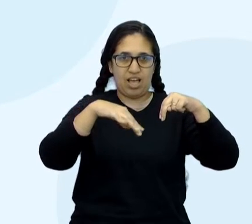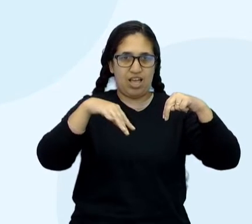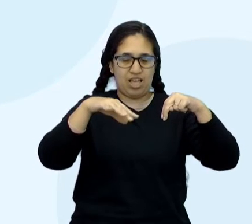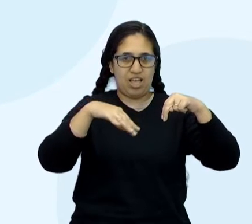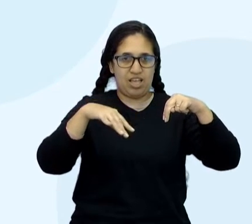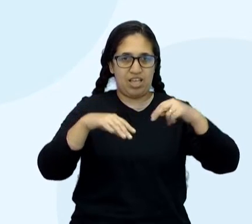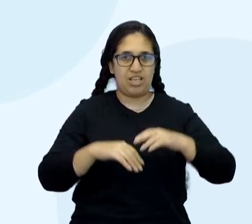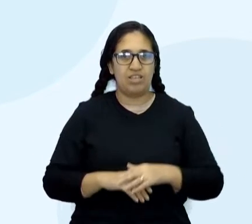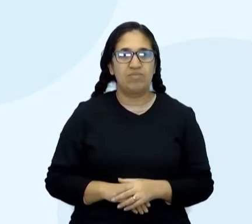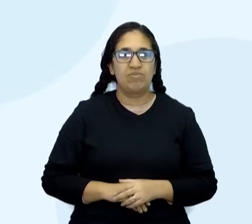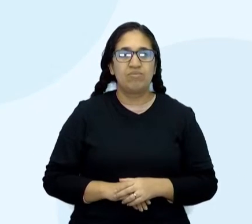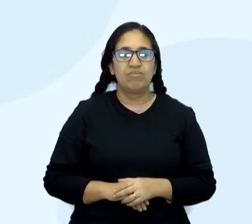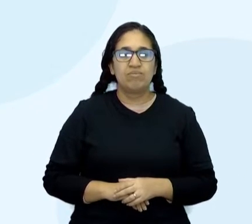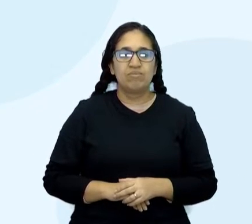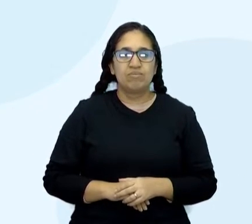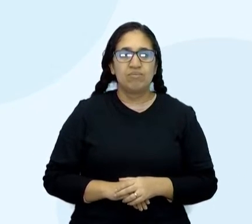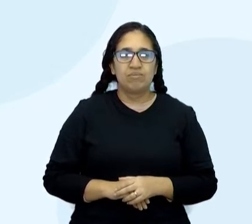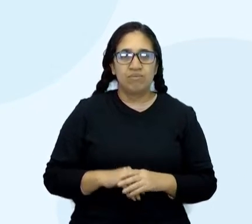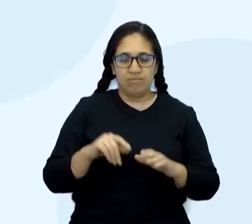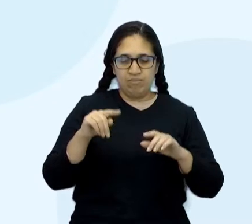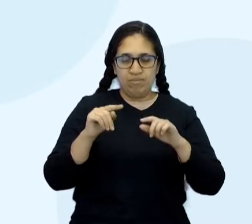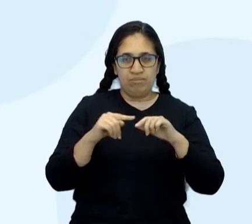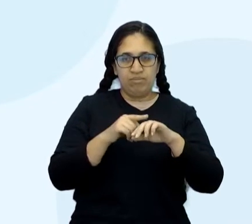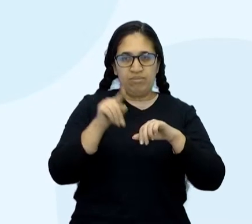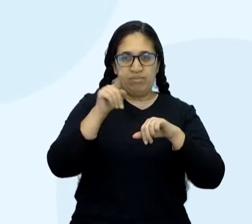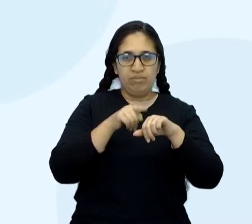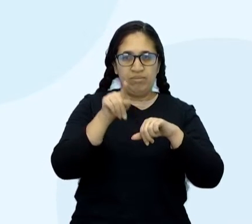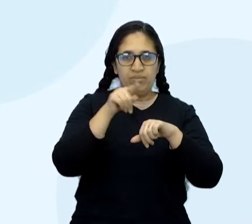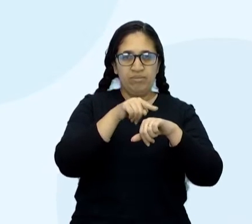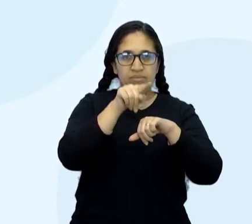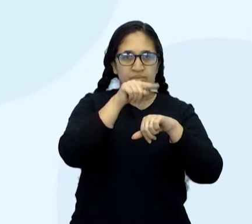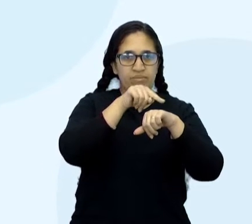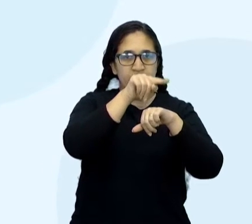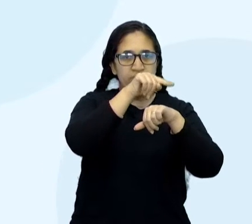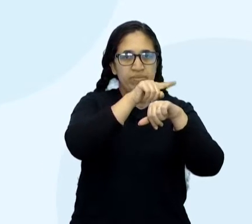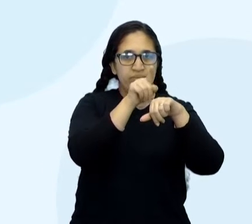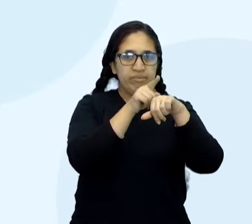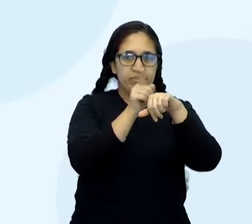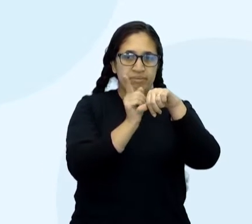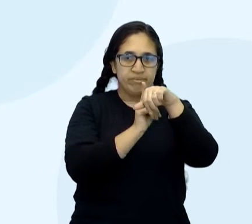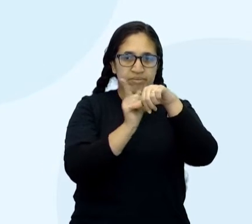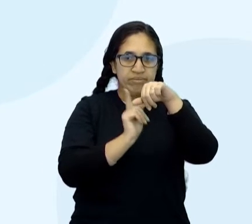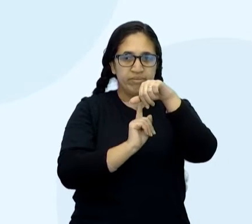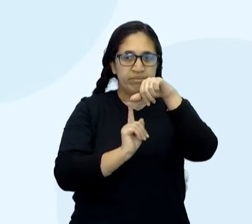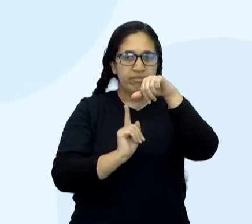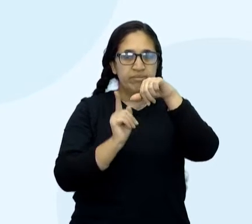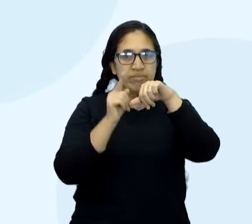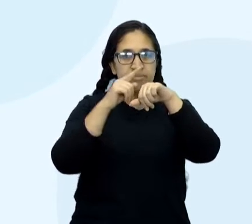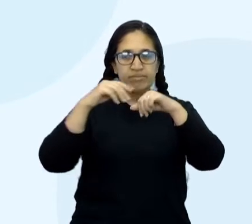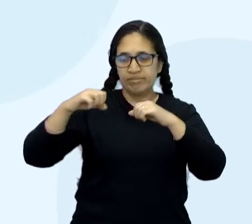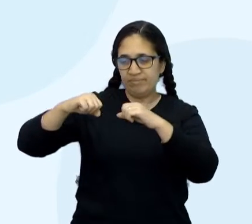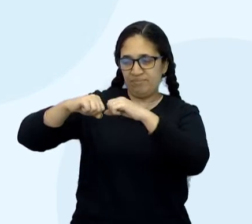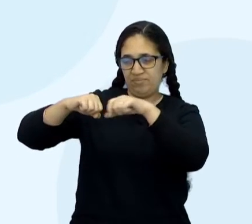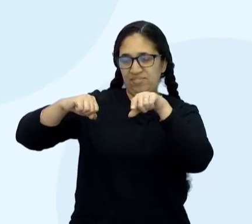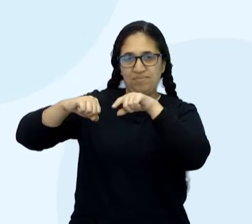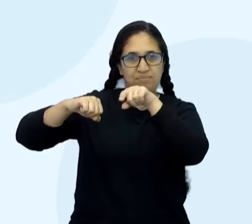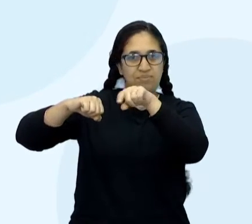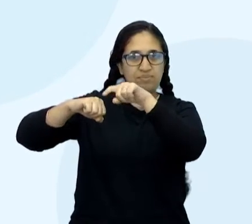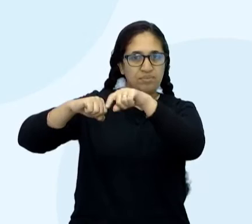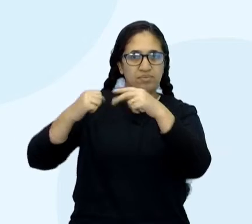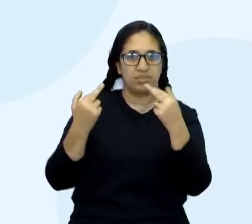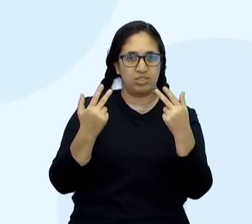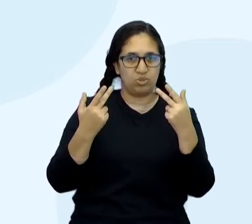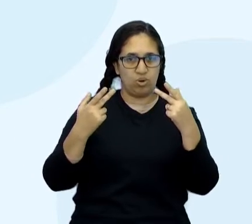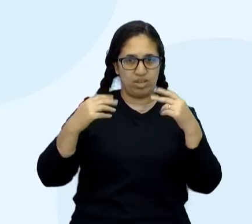torno aqui do ímã, a gente tem linhas, né? Linhas de campo magnético, a gente representa por linhas. Como eles são iguais, ó,